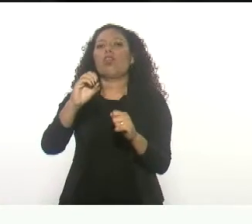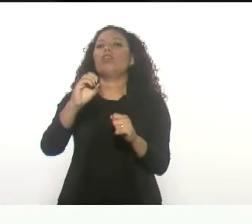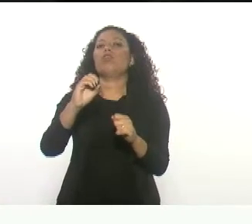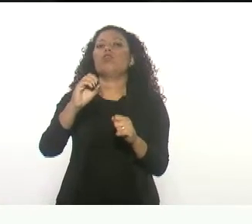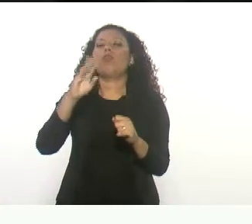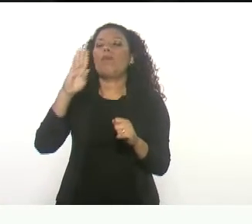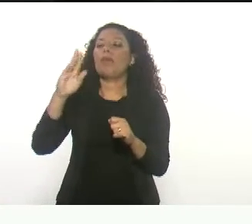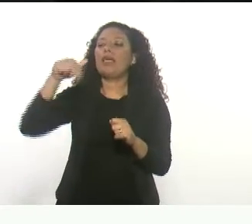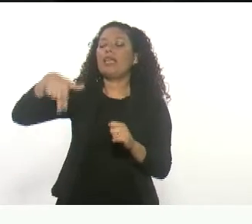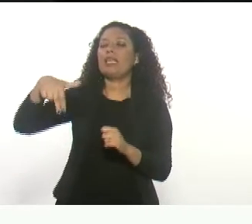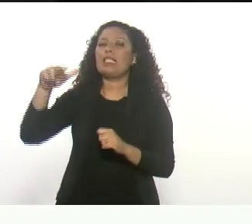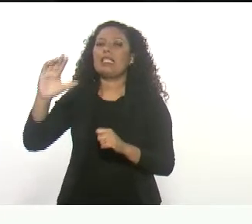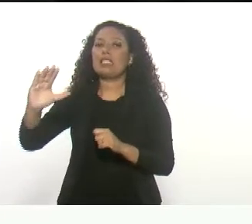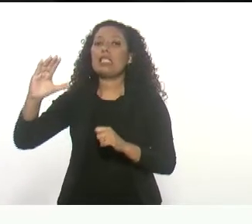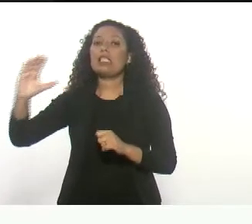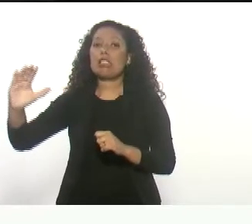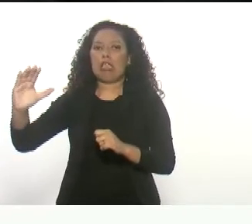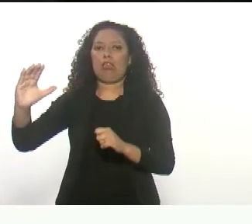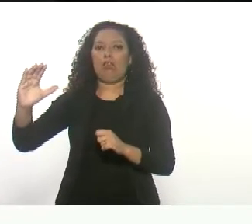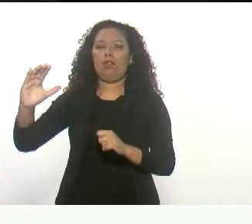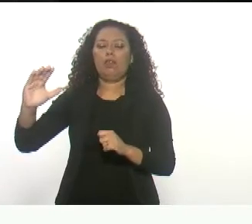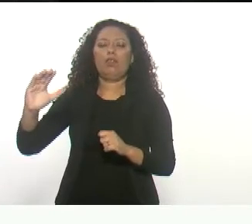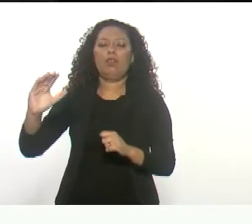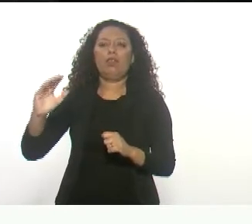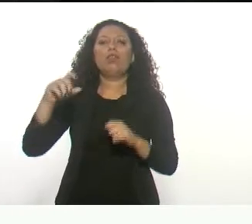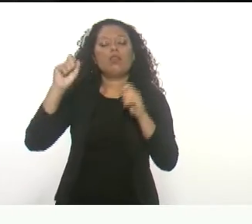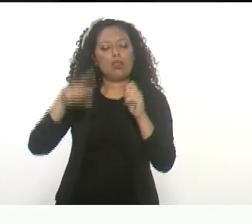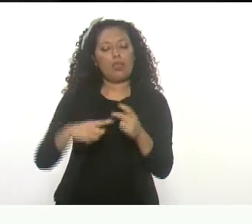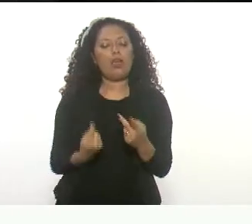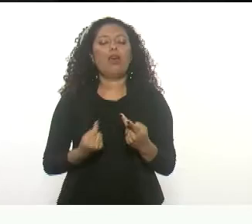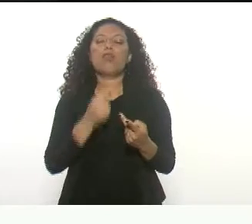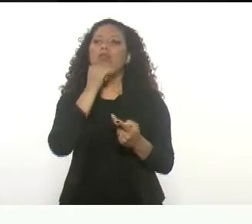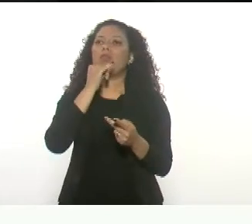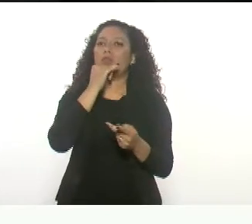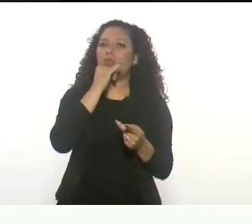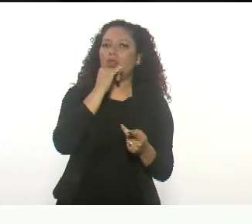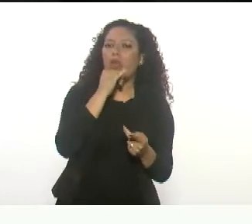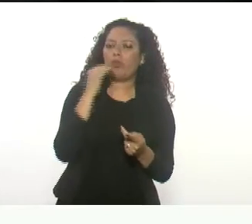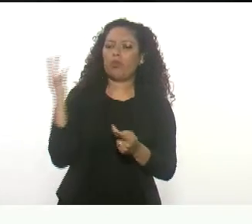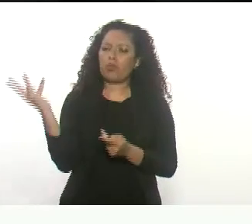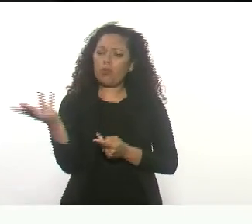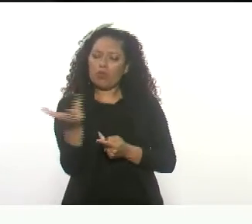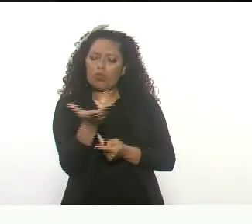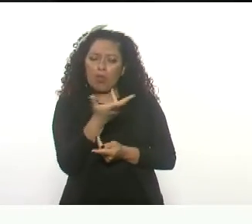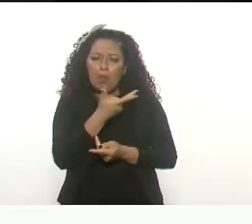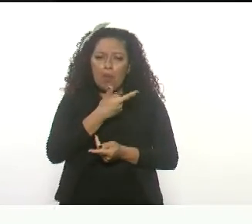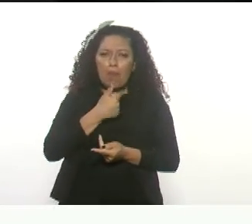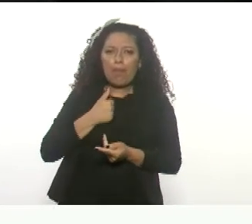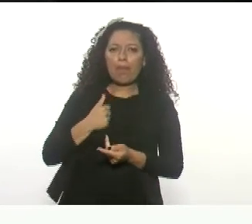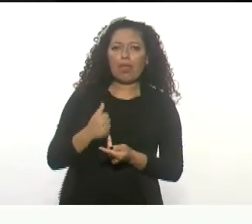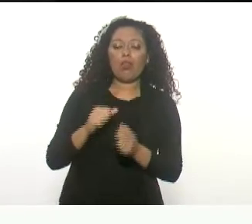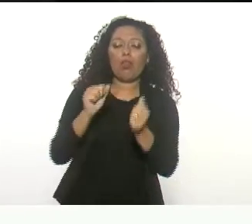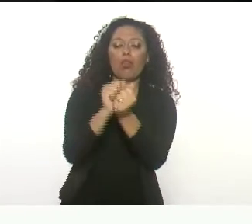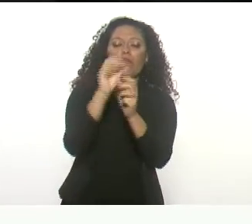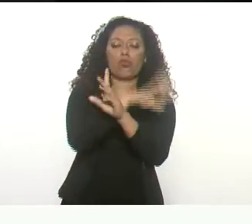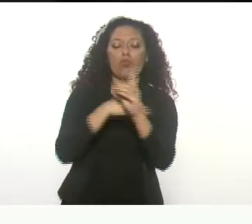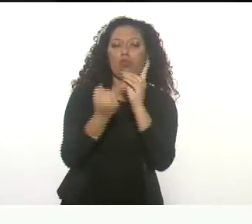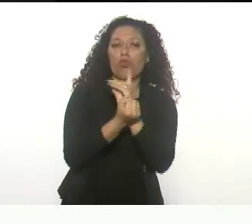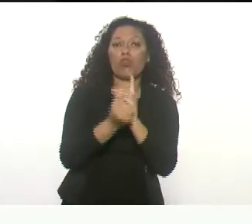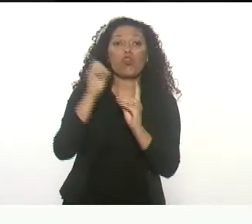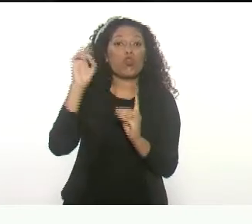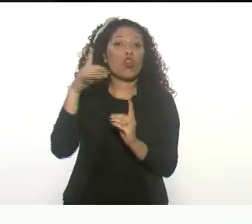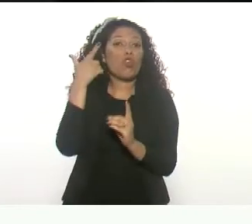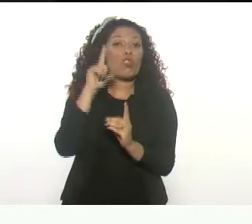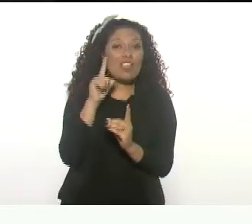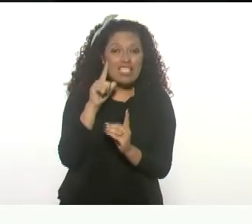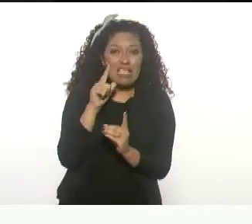BNCC, aquelas competências gerais da BNCC que tratam, inclusive, das habilidades socioemocionais. A gente só consegue chegar nelas,